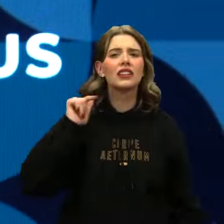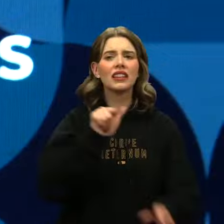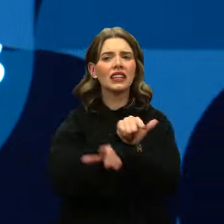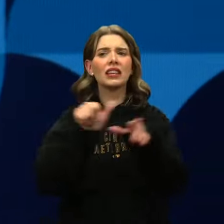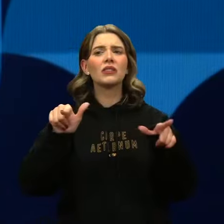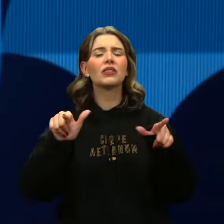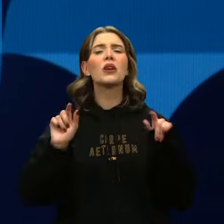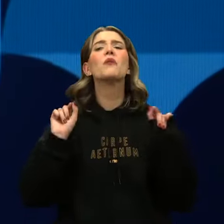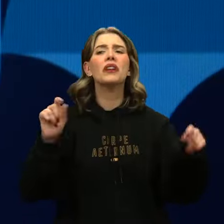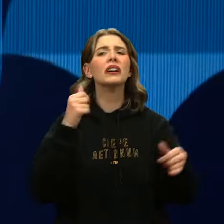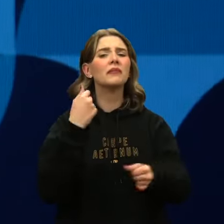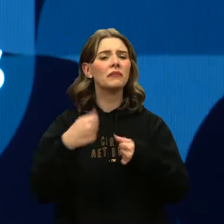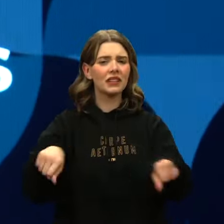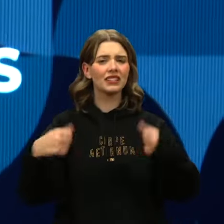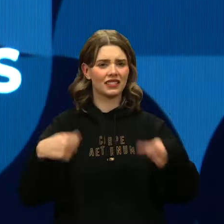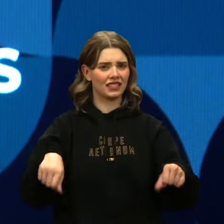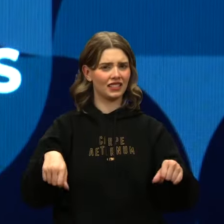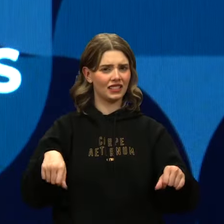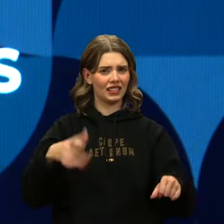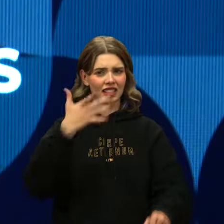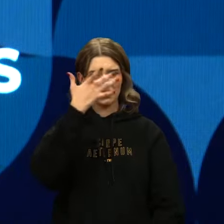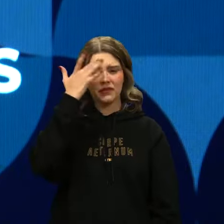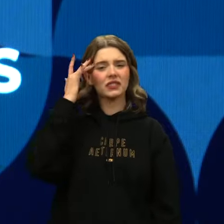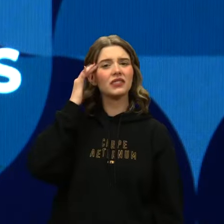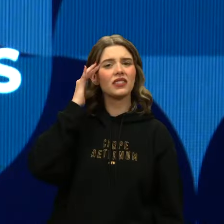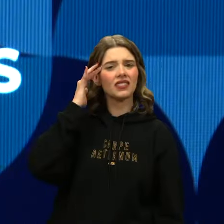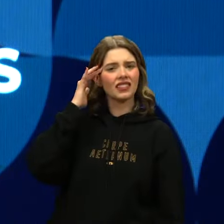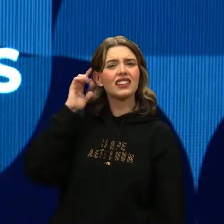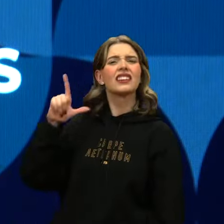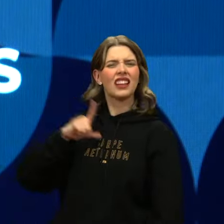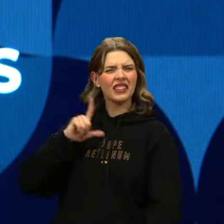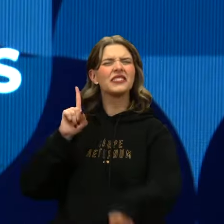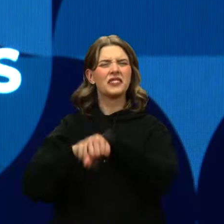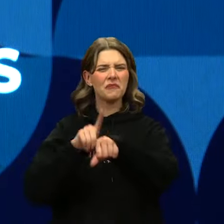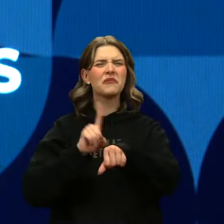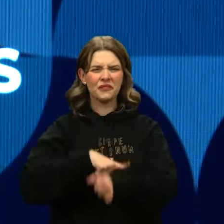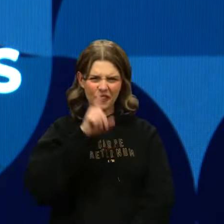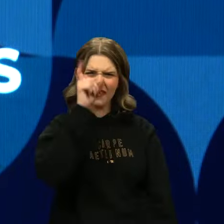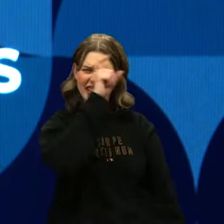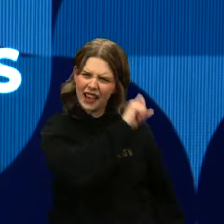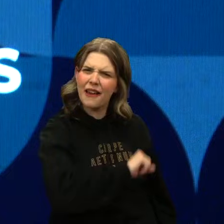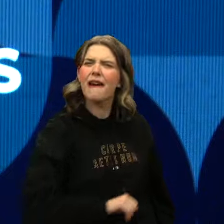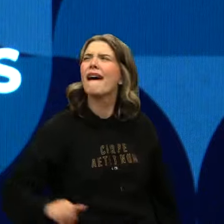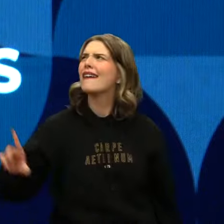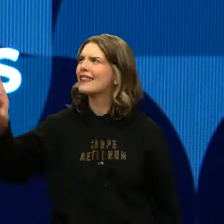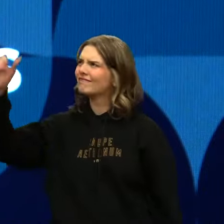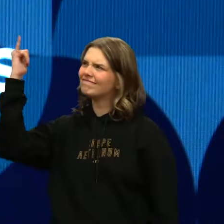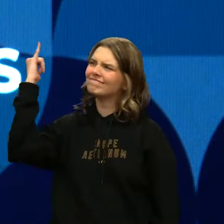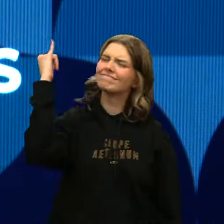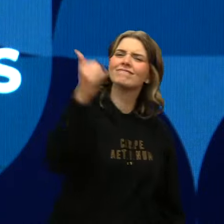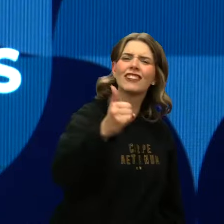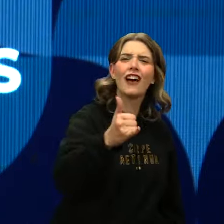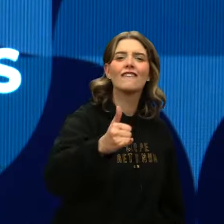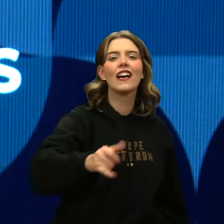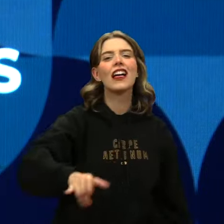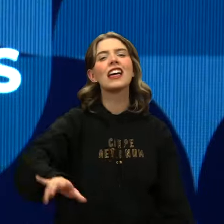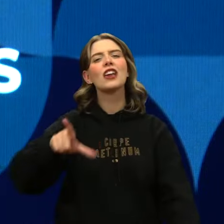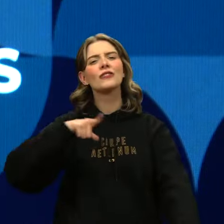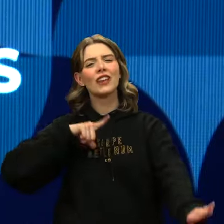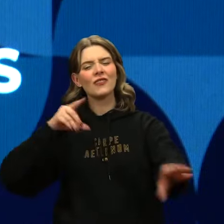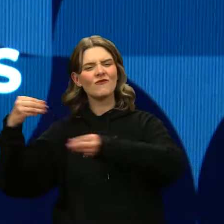é preciso, as pessoas que estão passando por situações adversas, é para essas pessoas, eis que eu tenho colocado uma